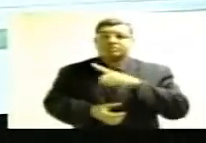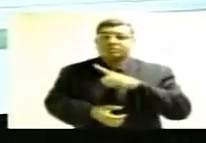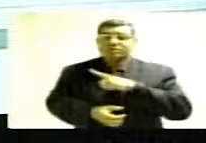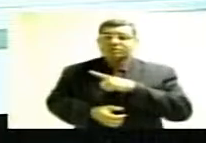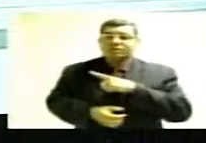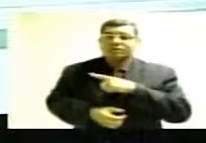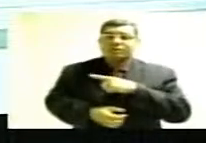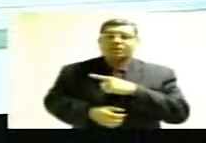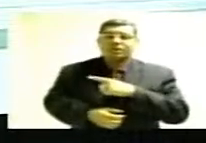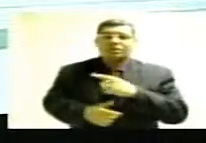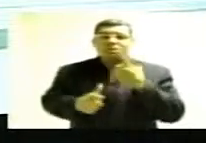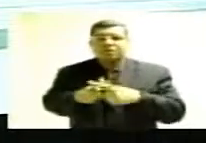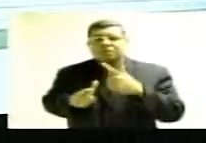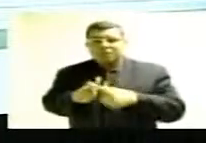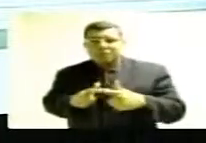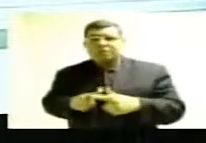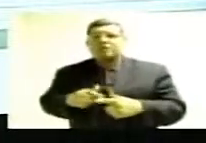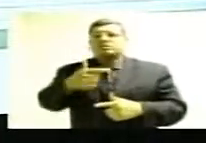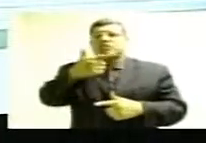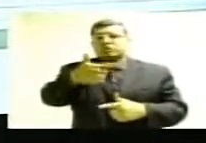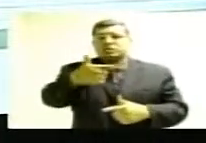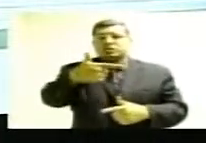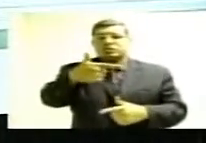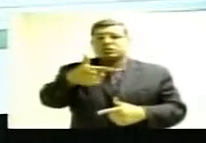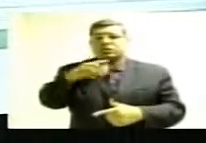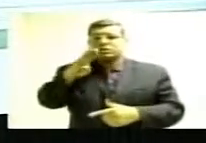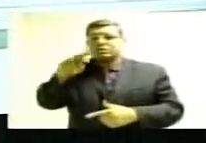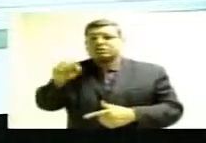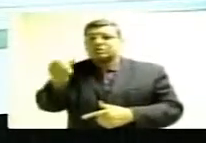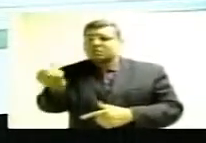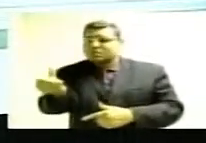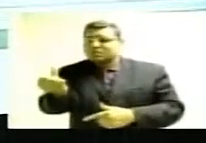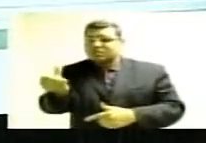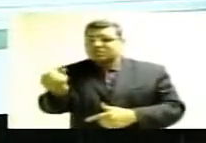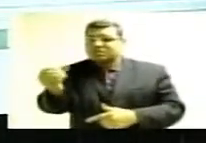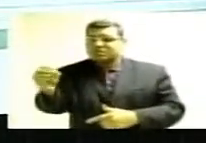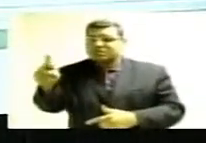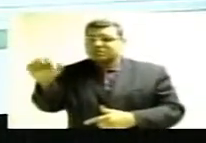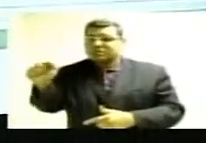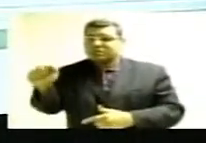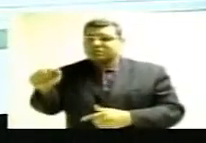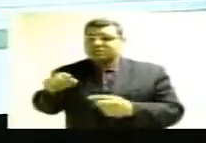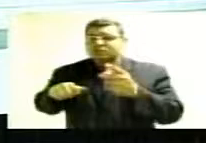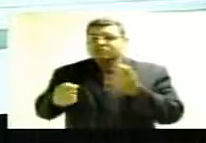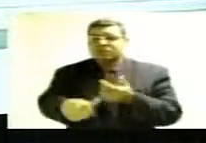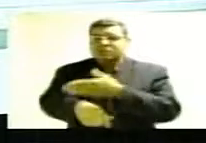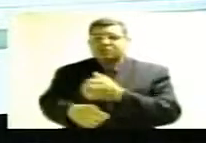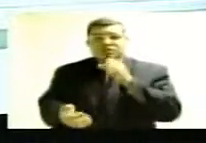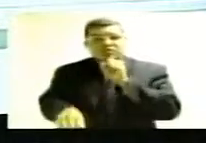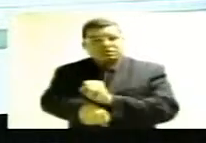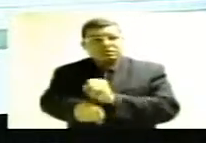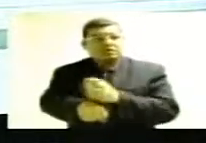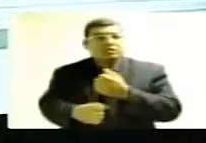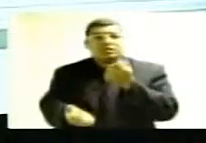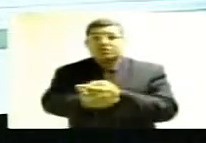um déficit de 2 bilhões e 700 milhões de verbas empenhadas